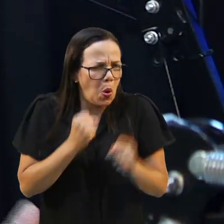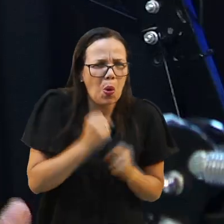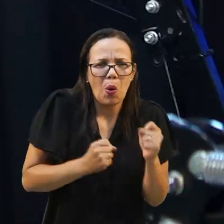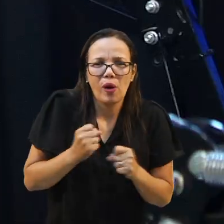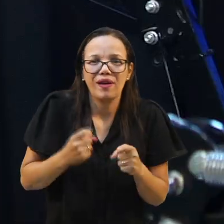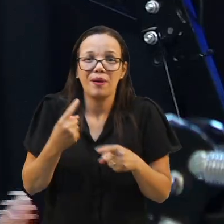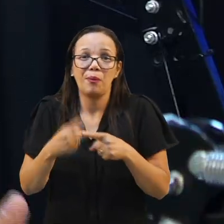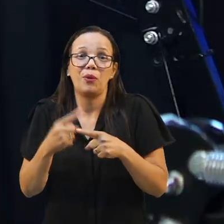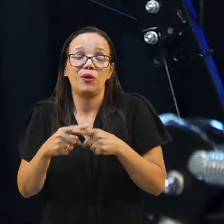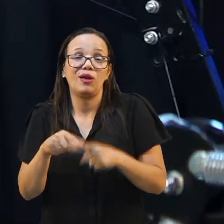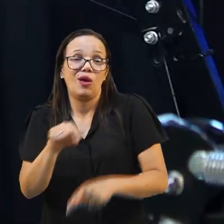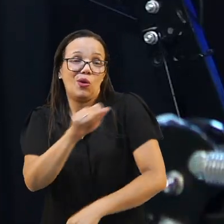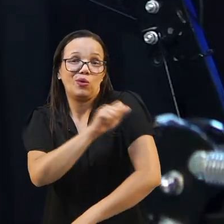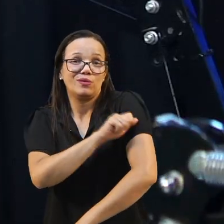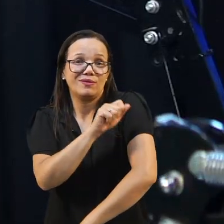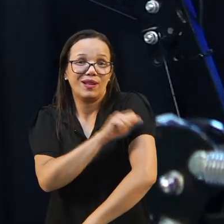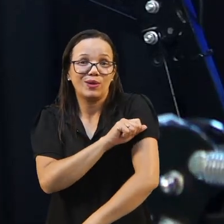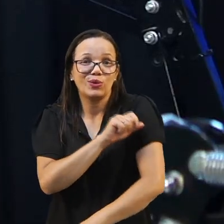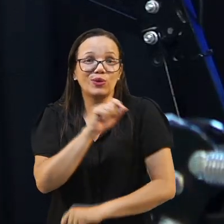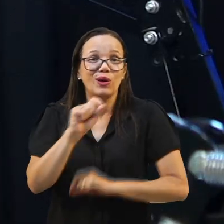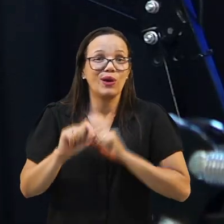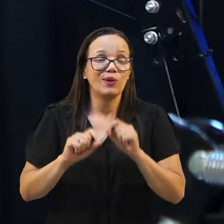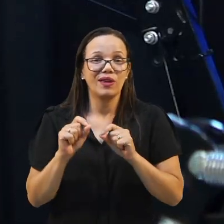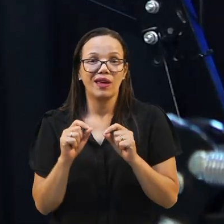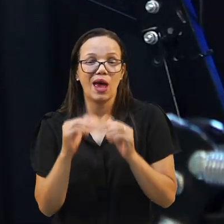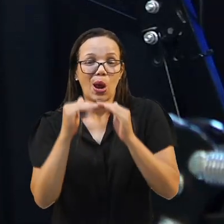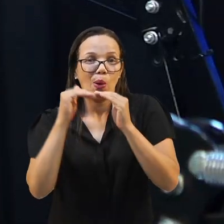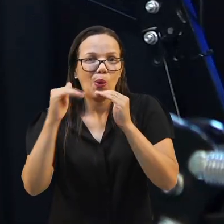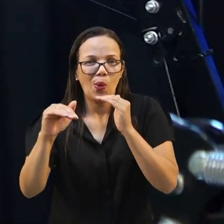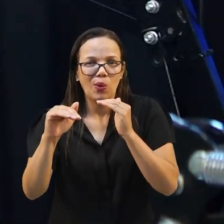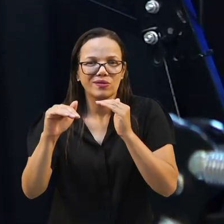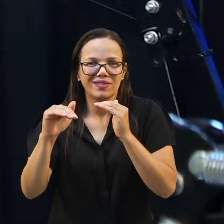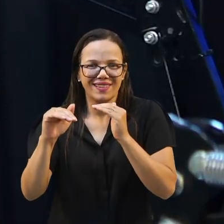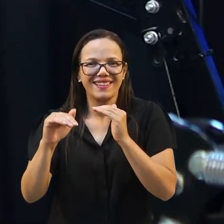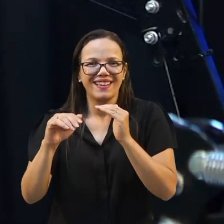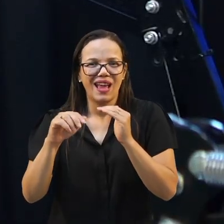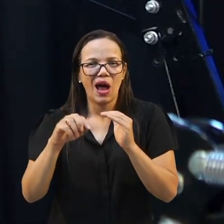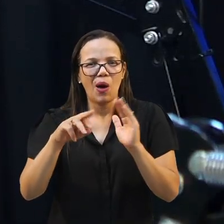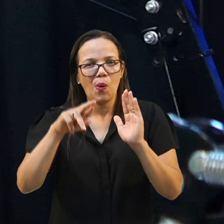a contestação que tinha ao regime, então era uma